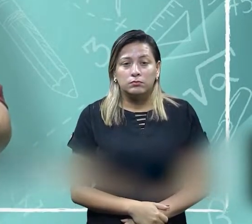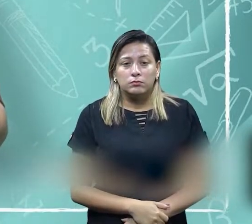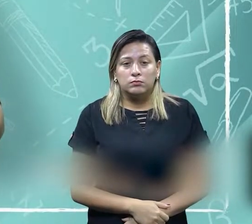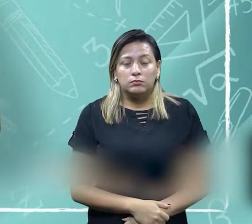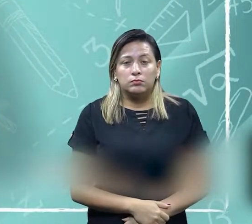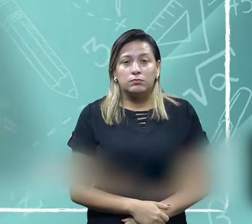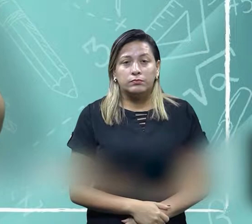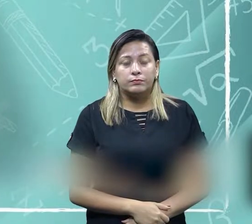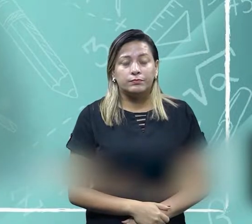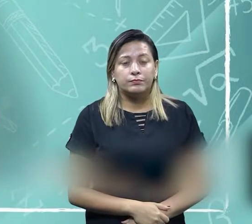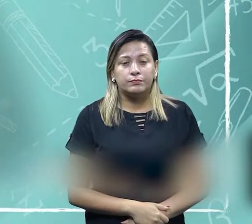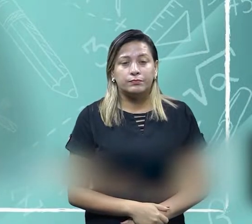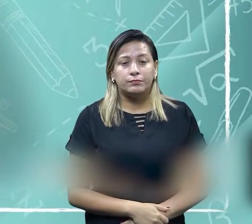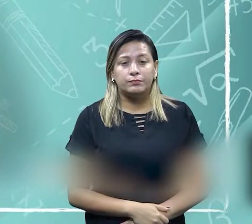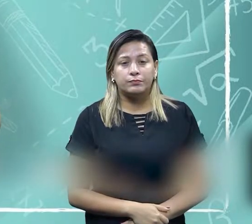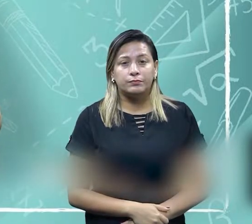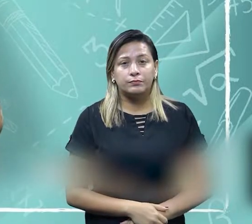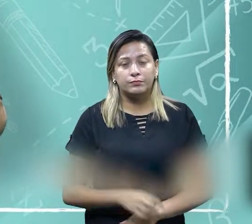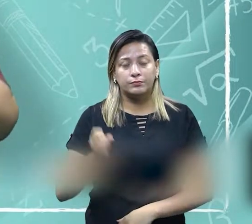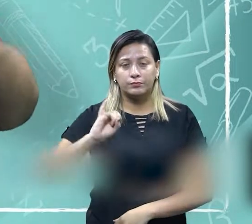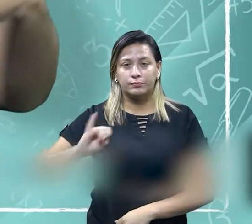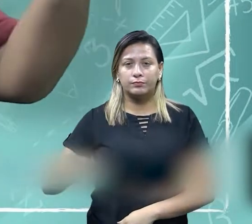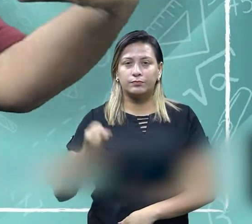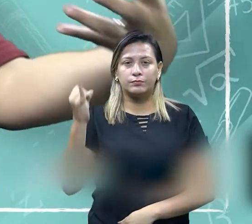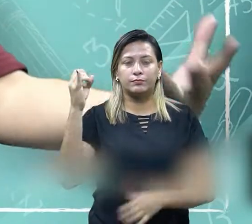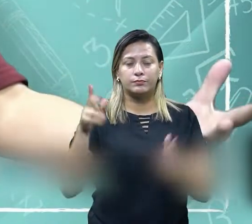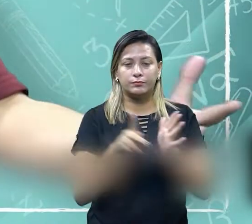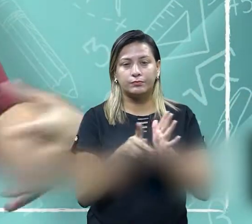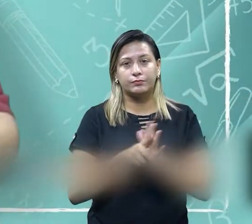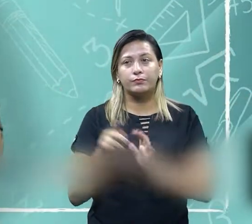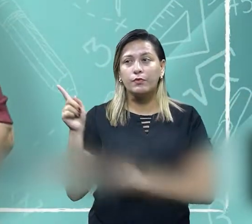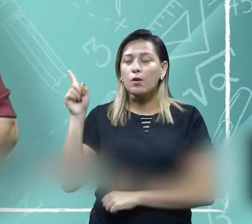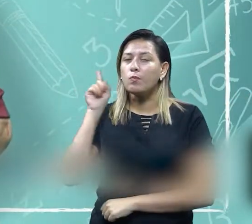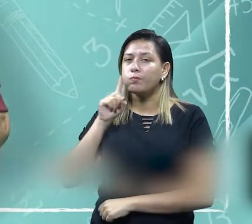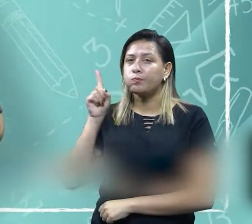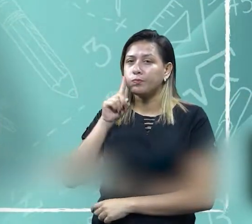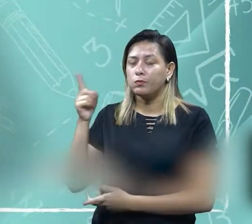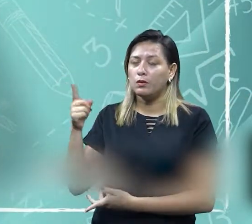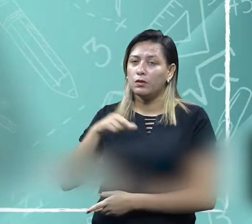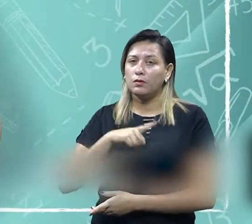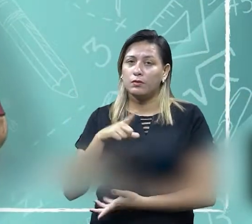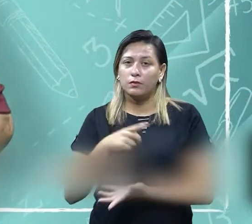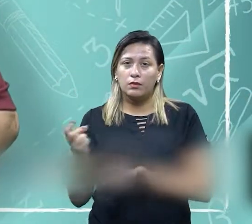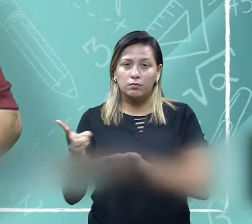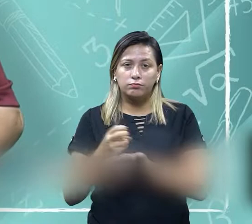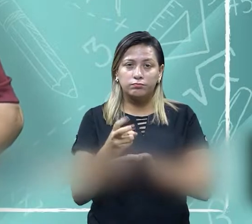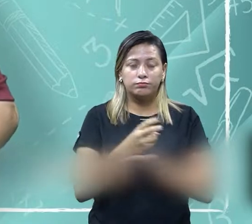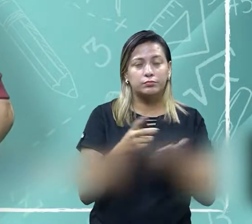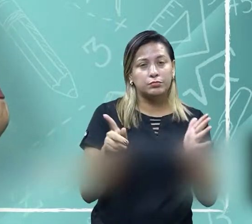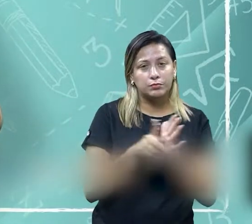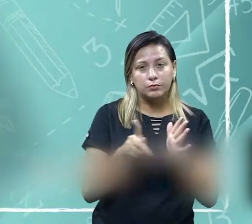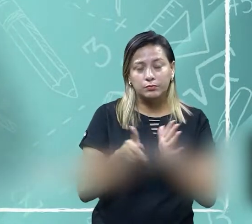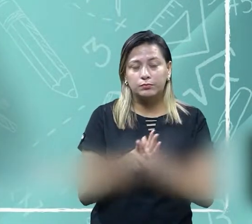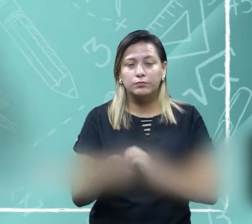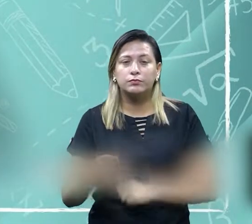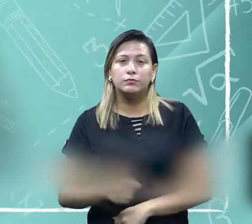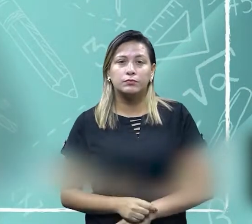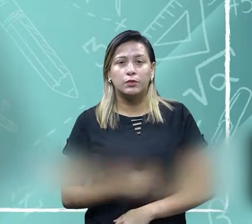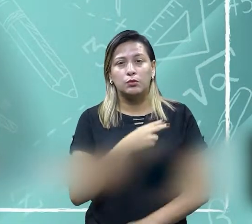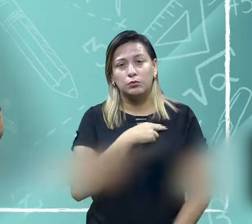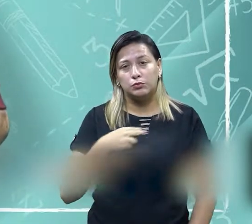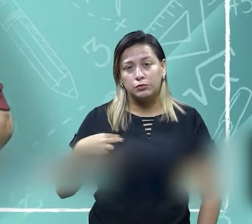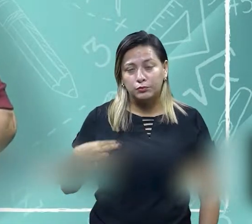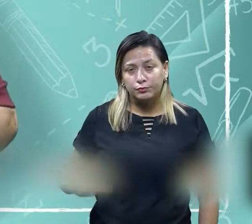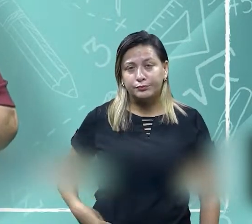tratamentos fiscais, né, de seus impostos. Então, o americano tem seus tratamentos fiscais com relação a esses impostos, o chinês tem